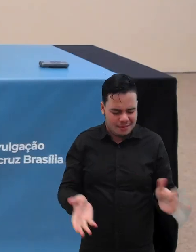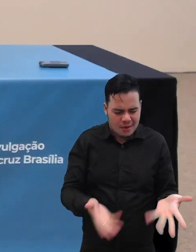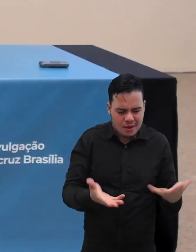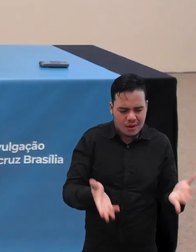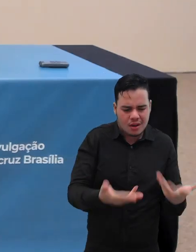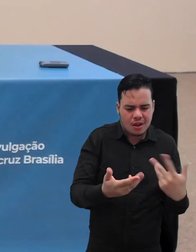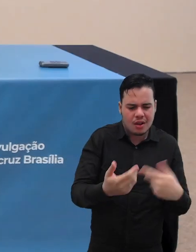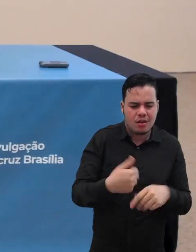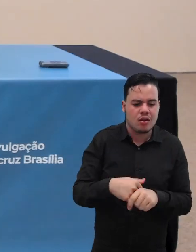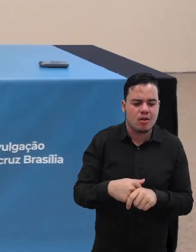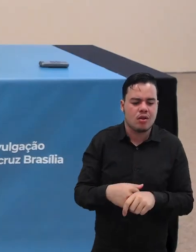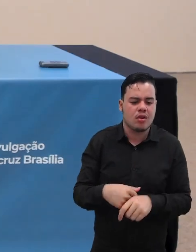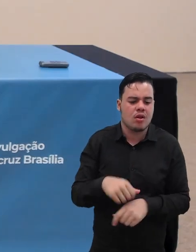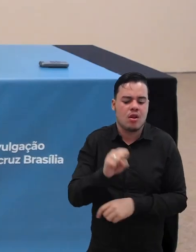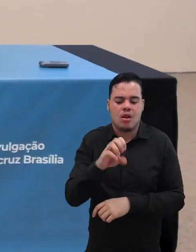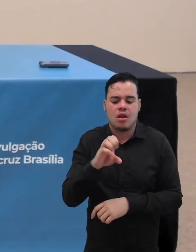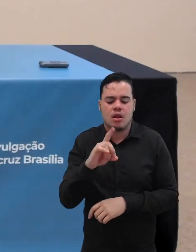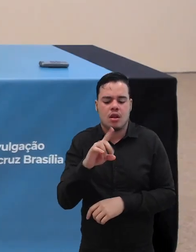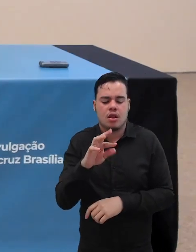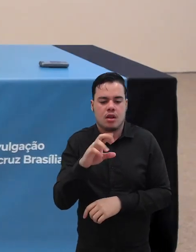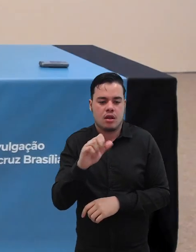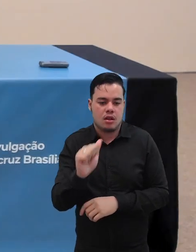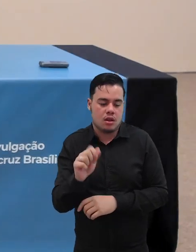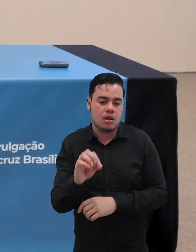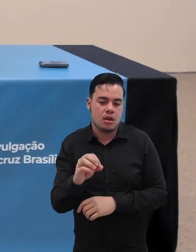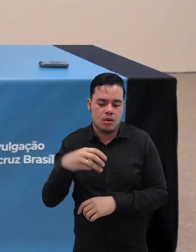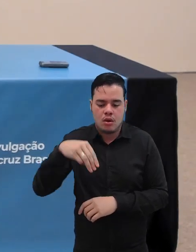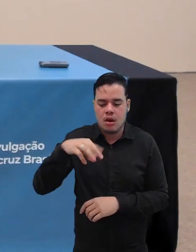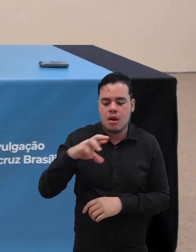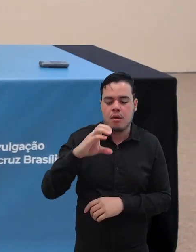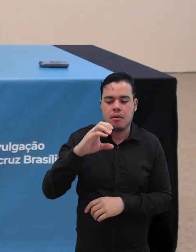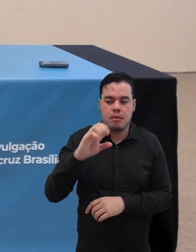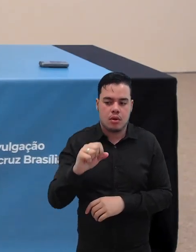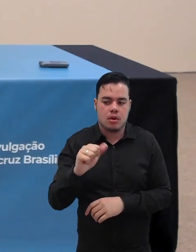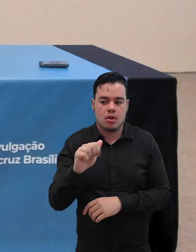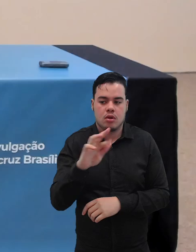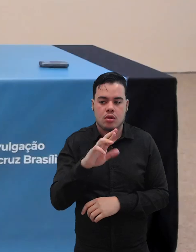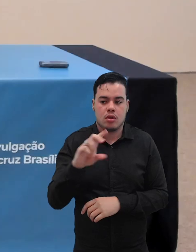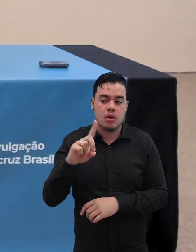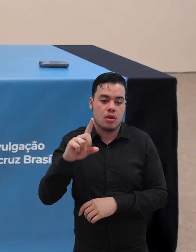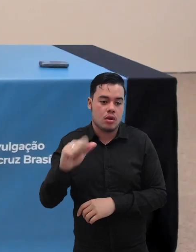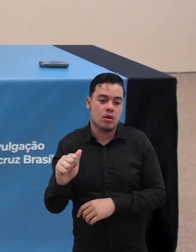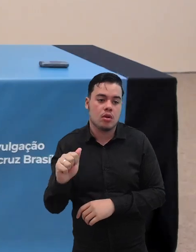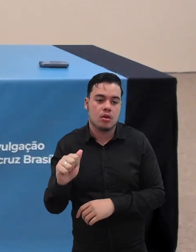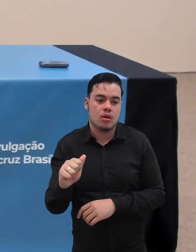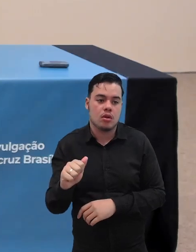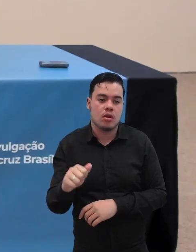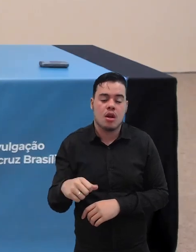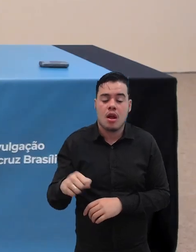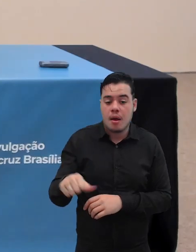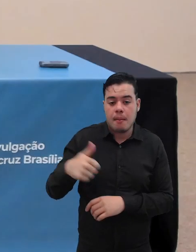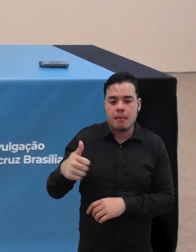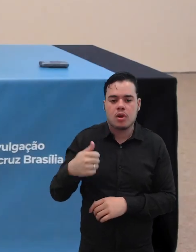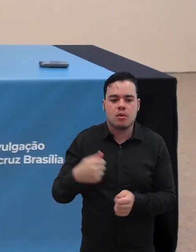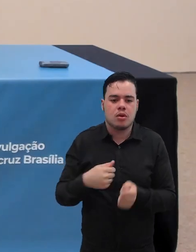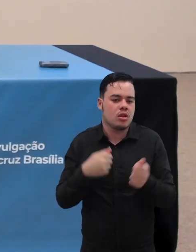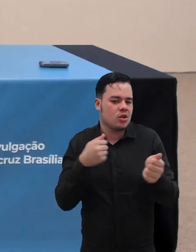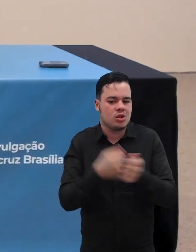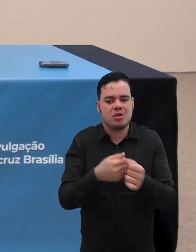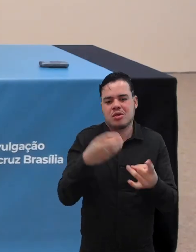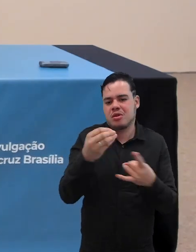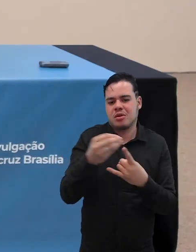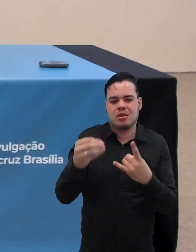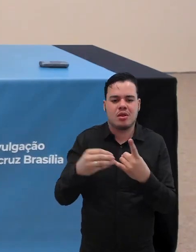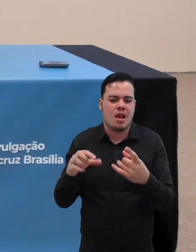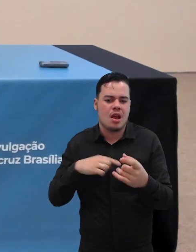maior orgulho de poder estar aqui com vocês para a gente fazer essa conversa, mas principalmente estar ao lado da Fiocruz e ter o apoio